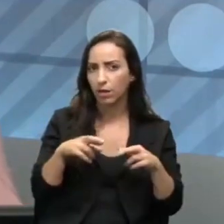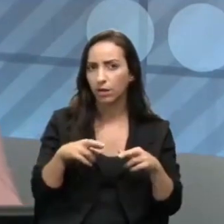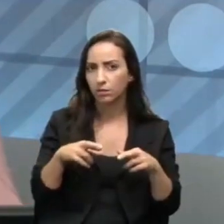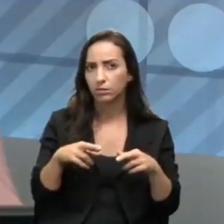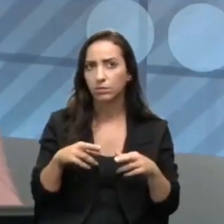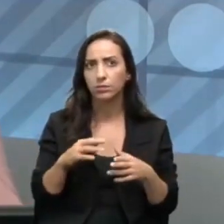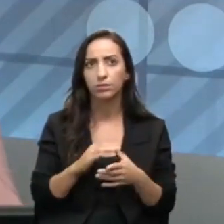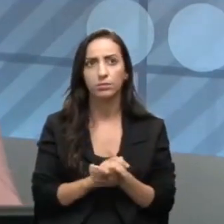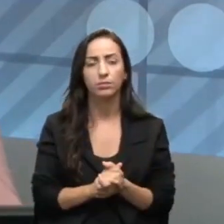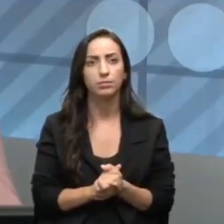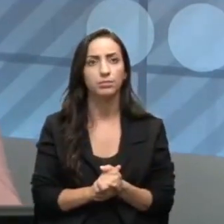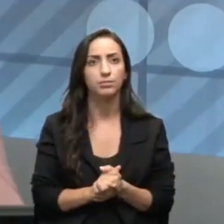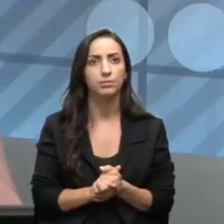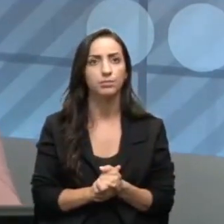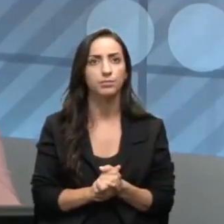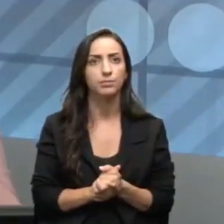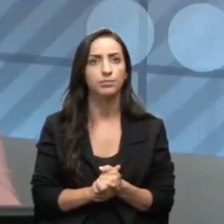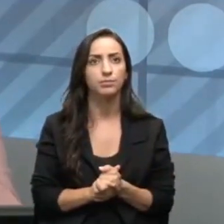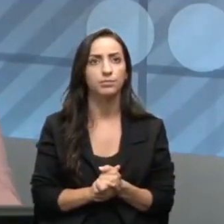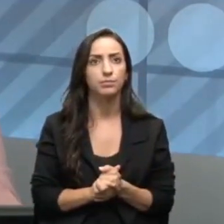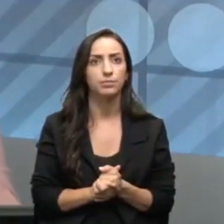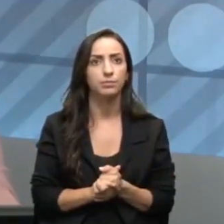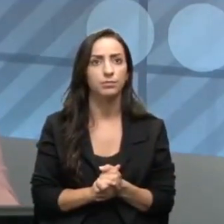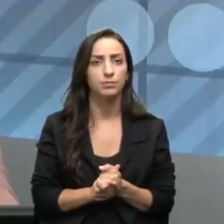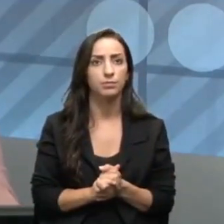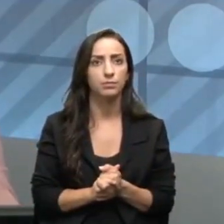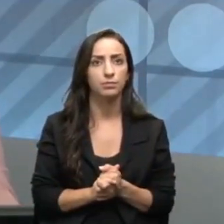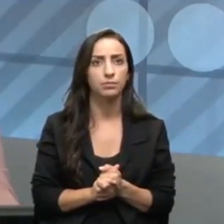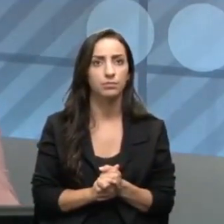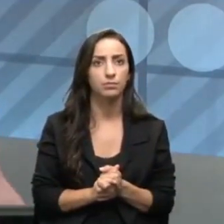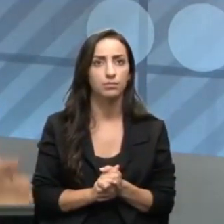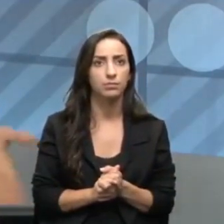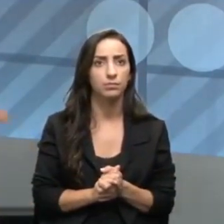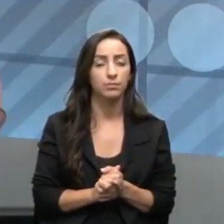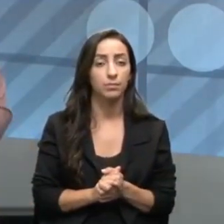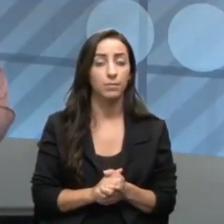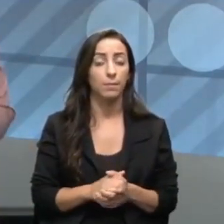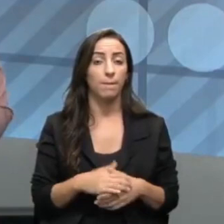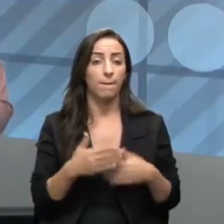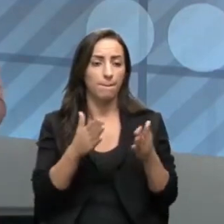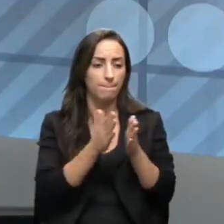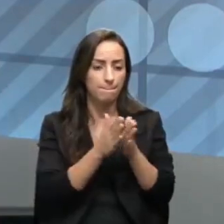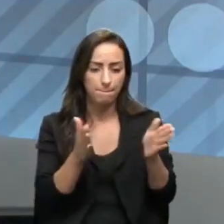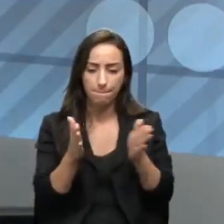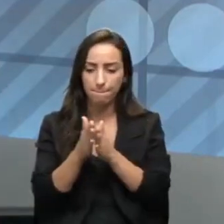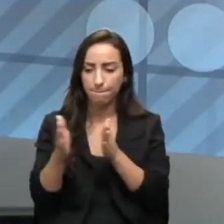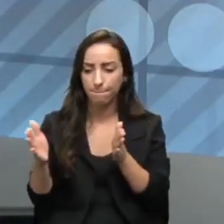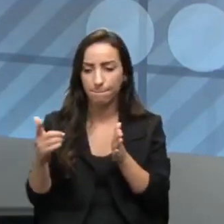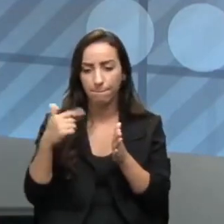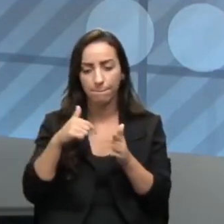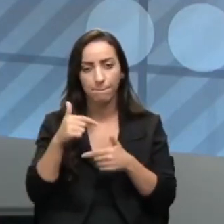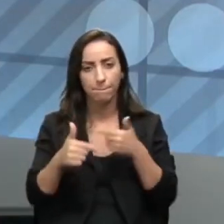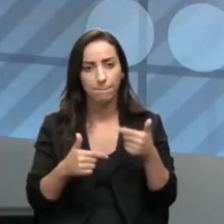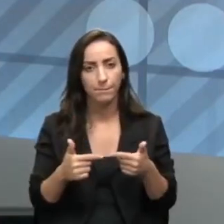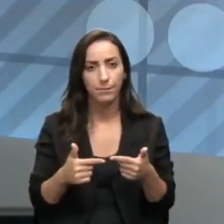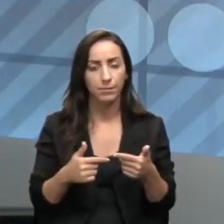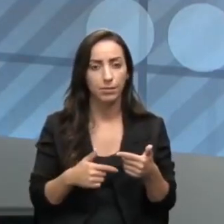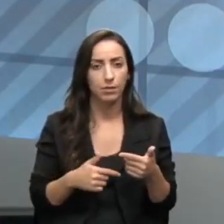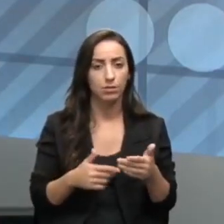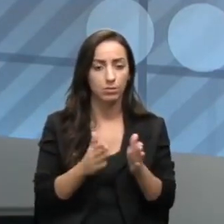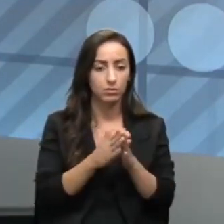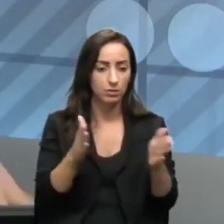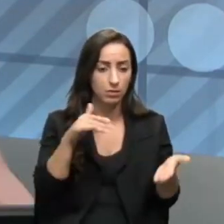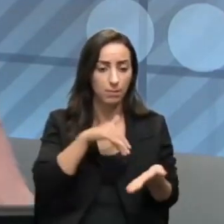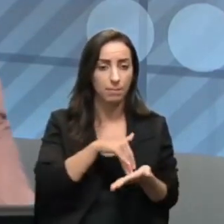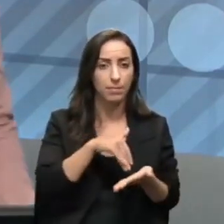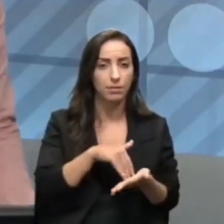gente viu, para não ter a ruptura. E os espaçamentos, pessoal, a gente vai trabalhar com espaçamento mínimo,